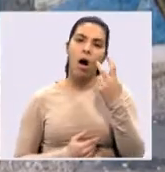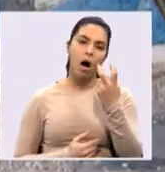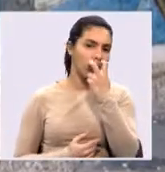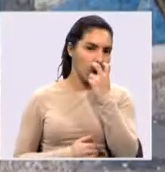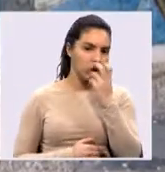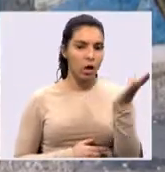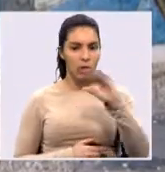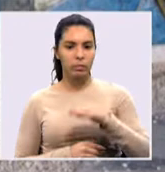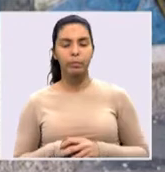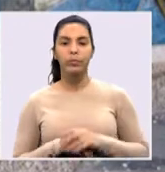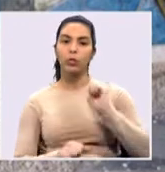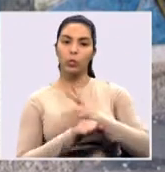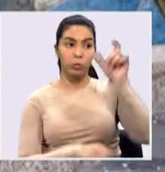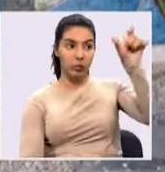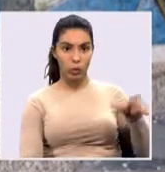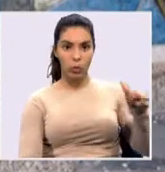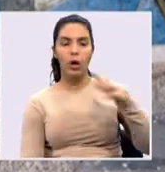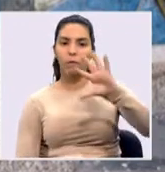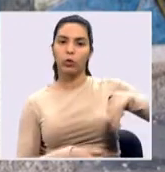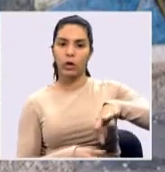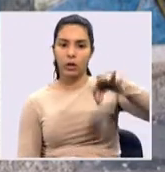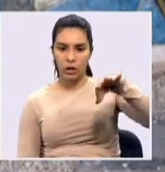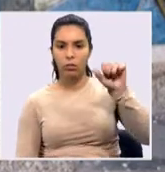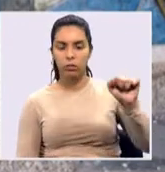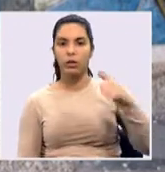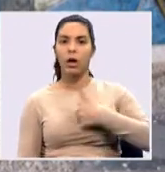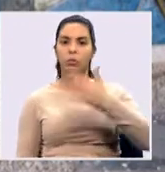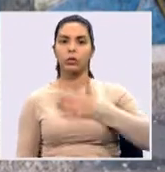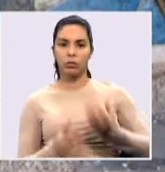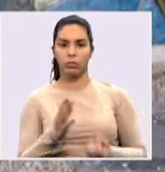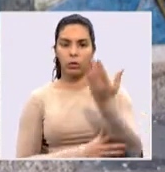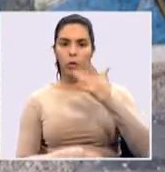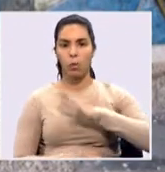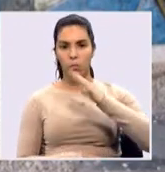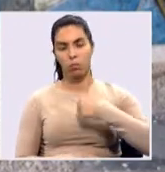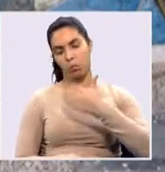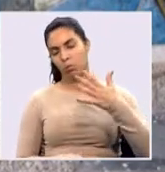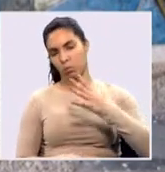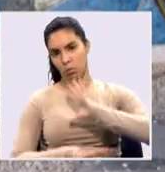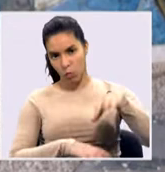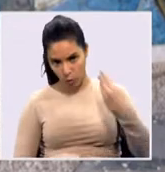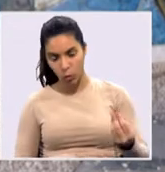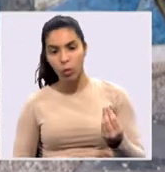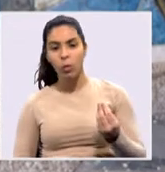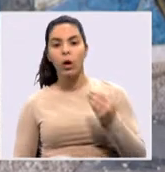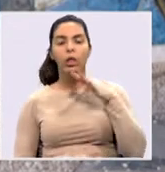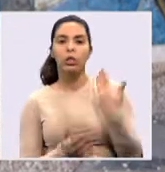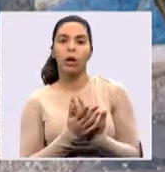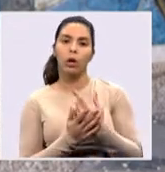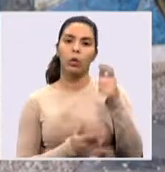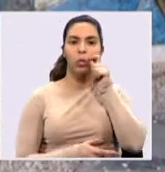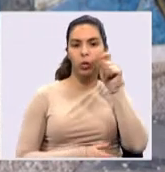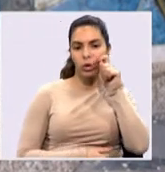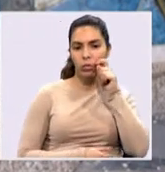melhor é mesmo partir para a descoberta. Fomos falar com Djalmo Gomes, um dos fundadores da primeira empresa no mundo que